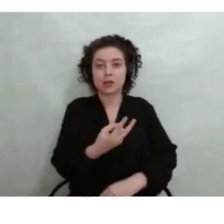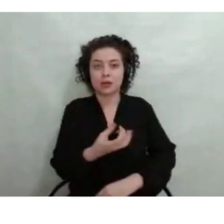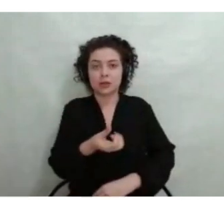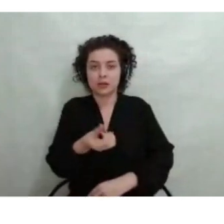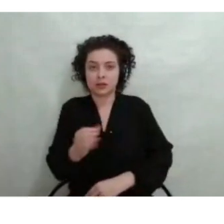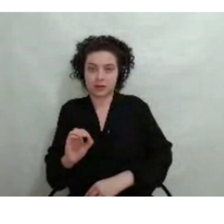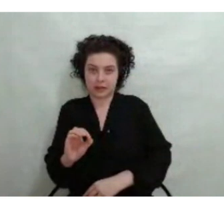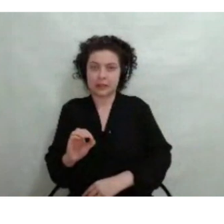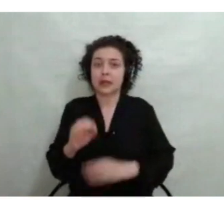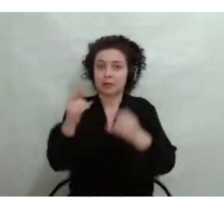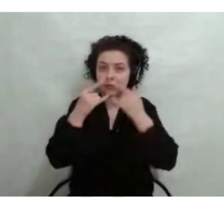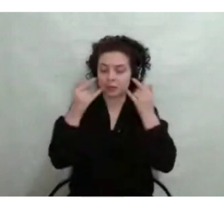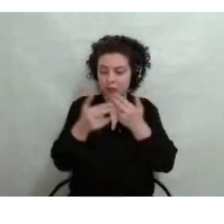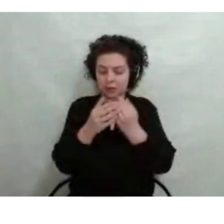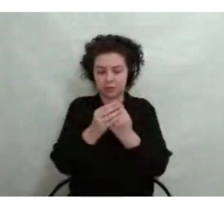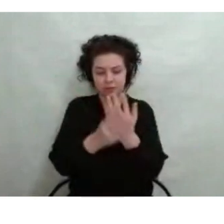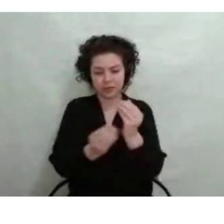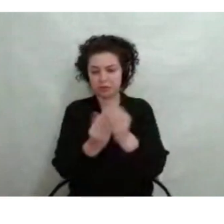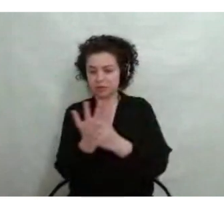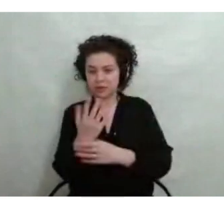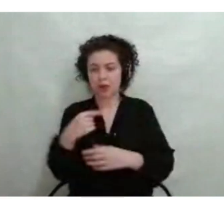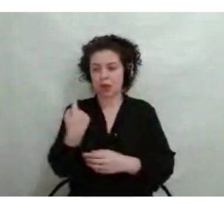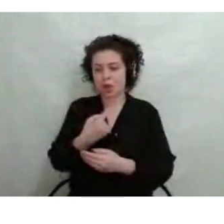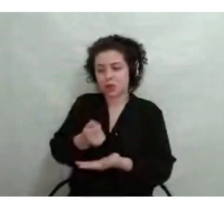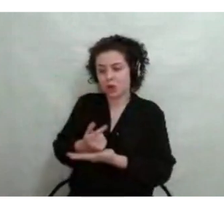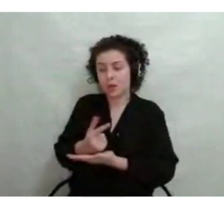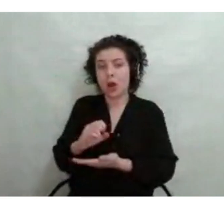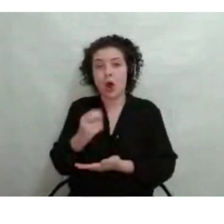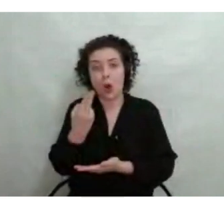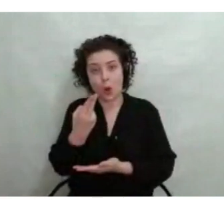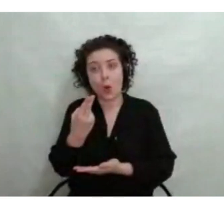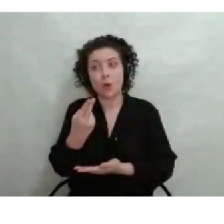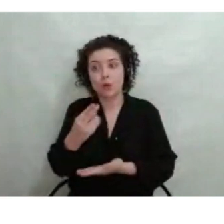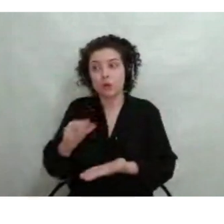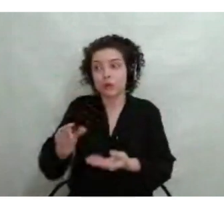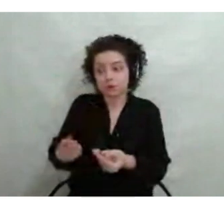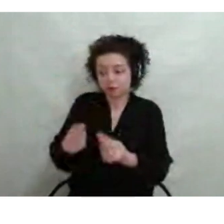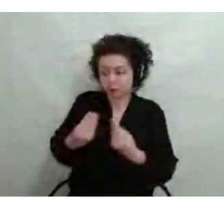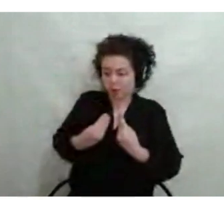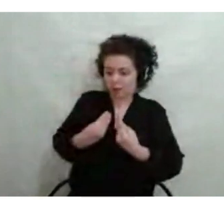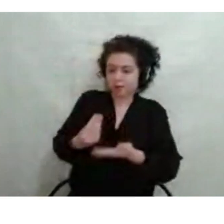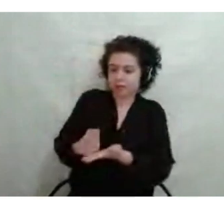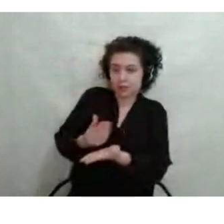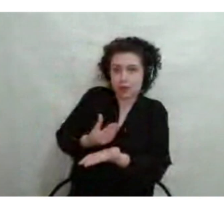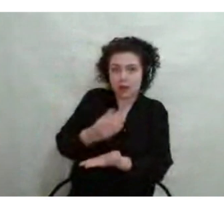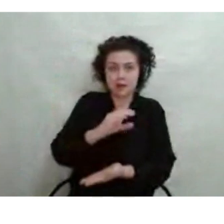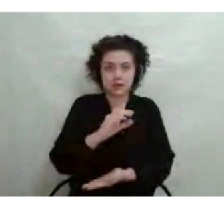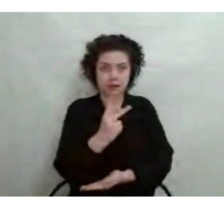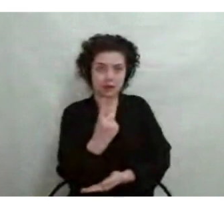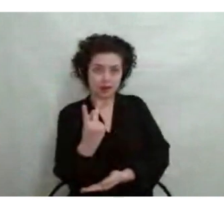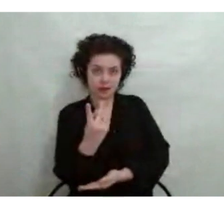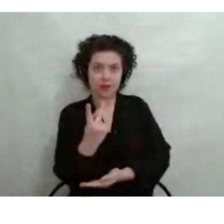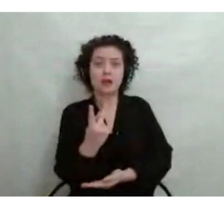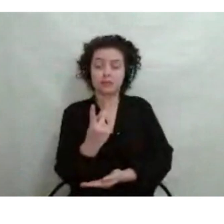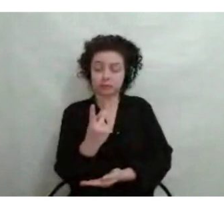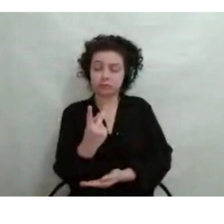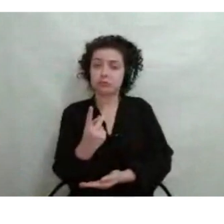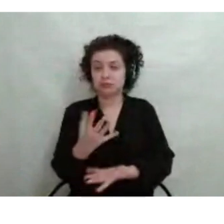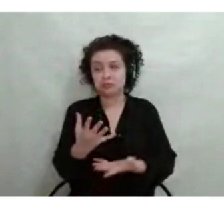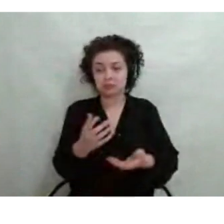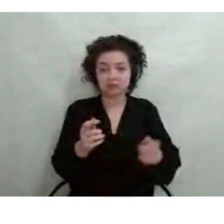nós comprávamos ou que nós ganhávamos em doação. A CCIH dizia se era pertinente ou